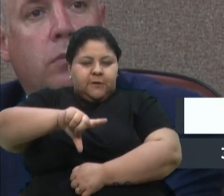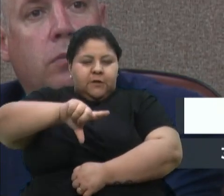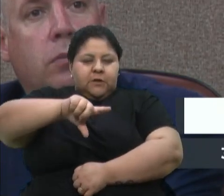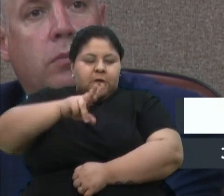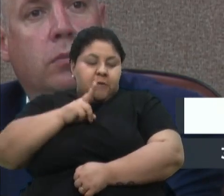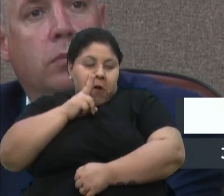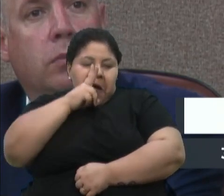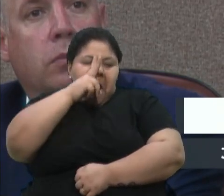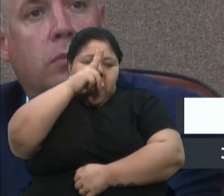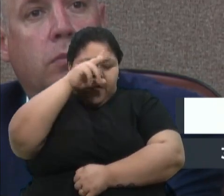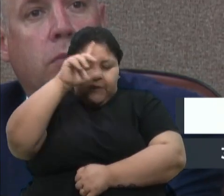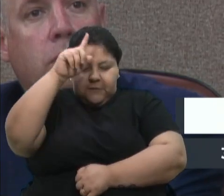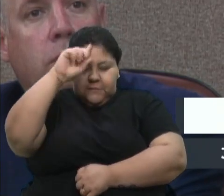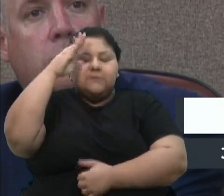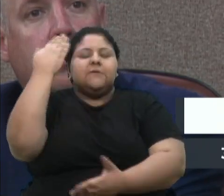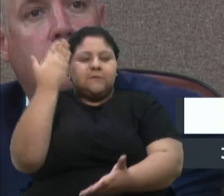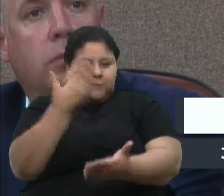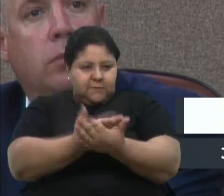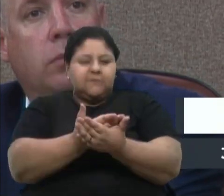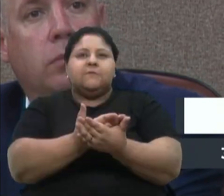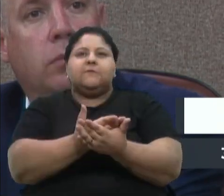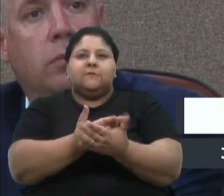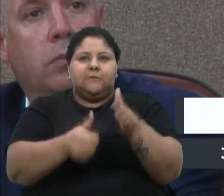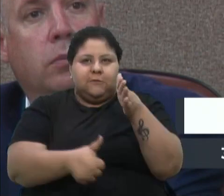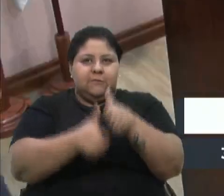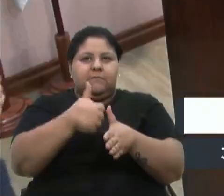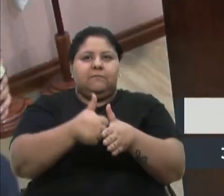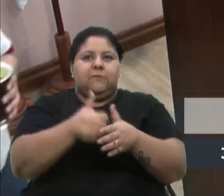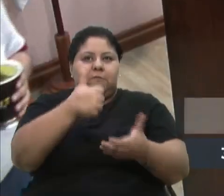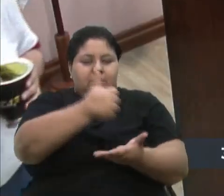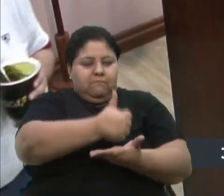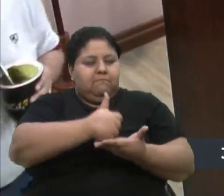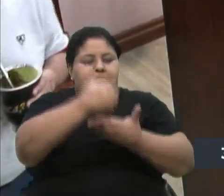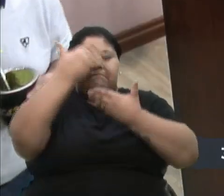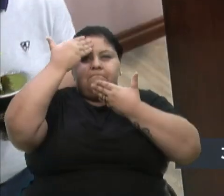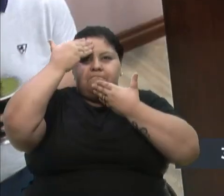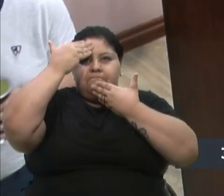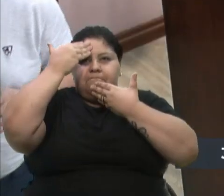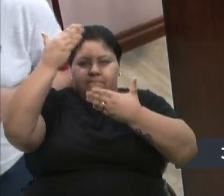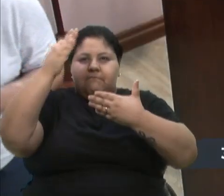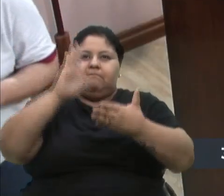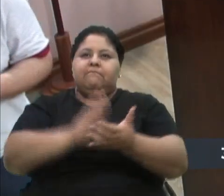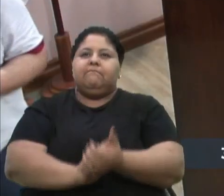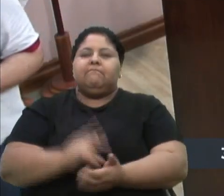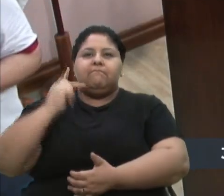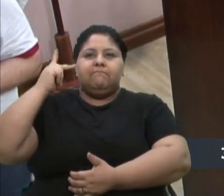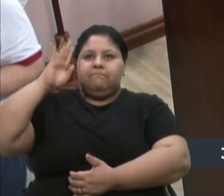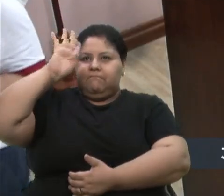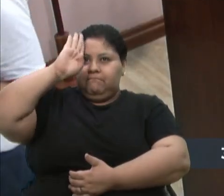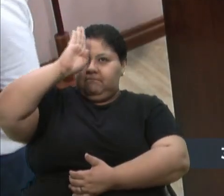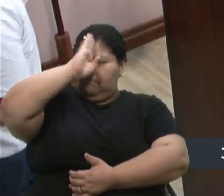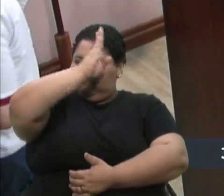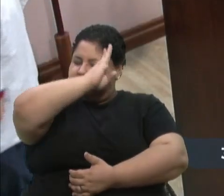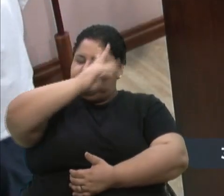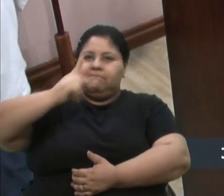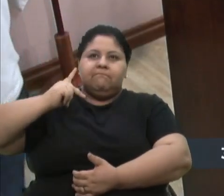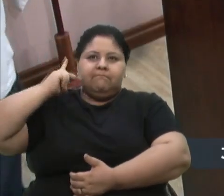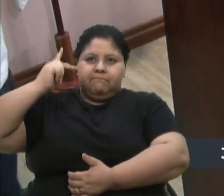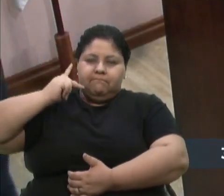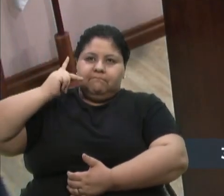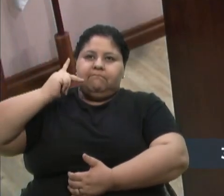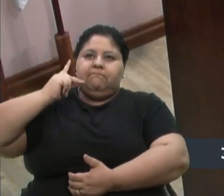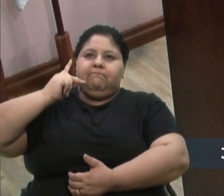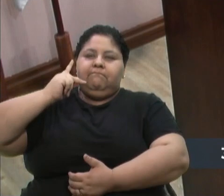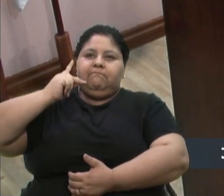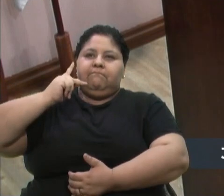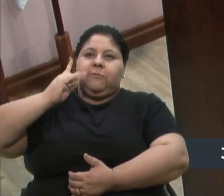que terá êxito na sua profissão. Muito obrigado. Obrigado, vereador Bressan. Bom dia, senhor presidente, senhoras e senhores vereadores.